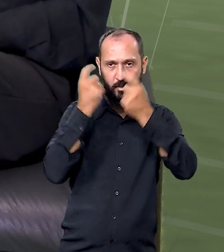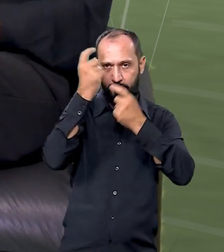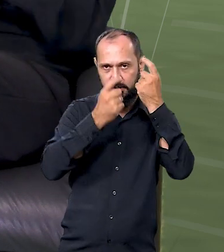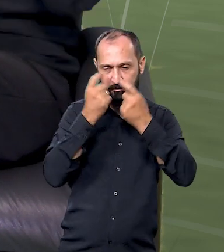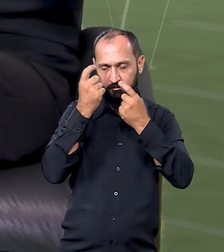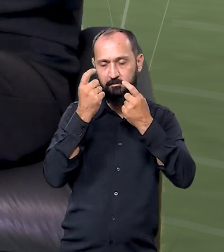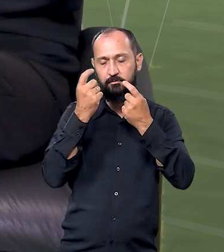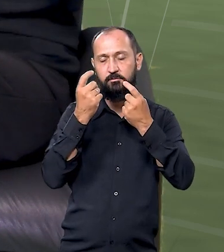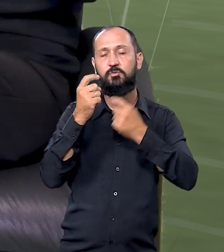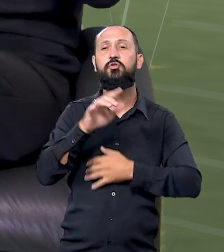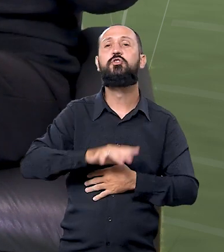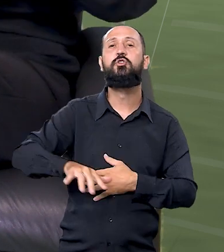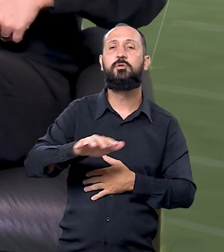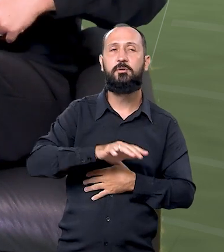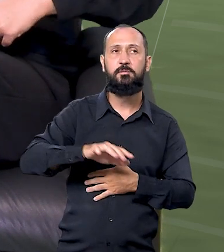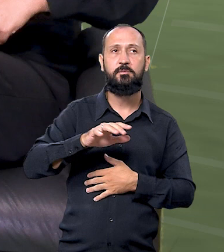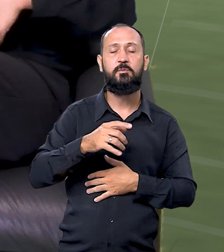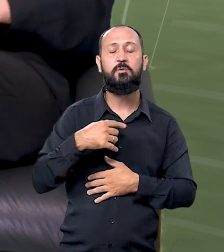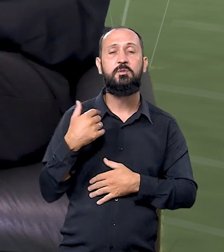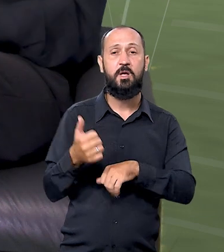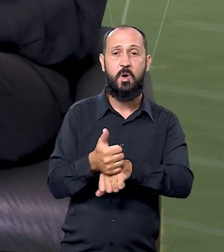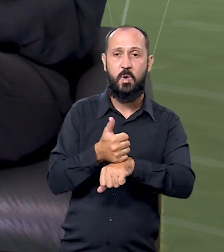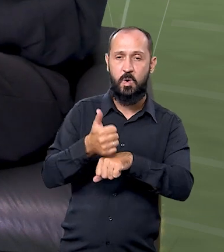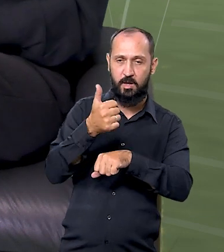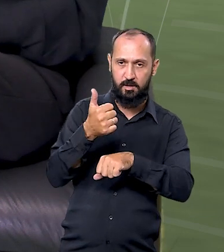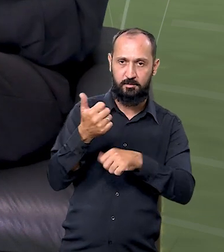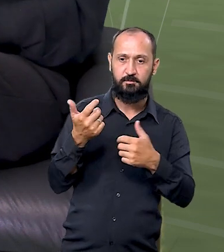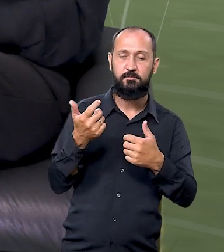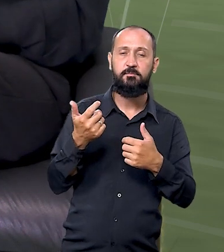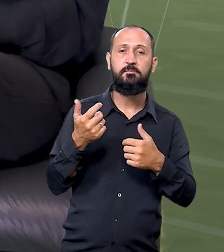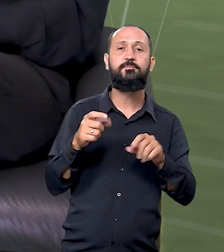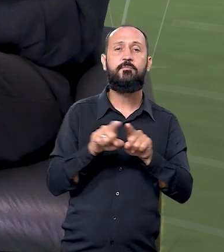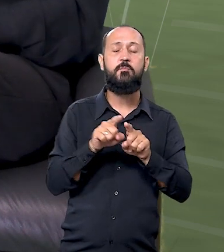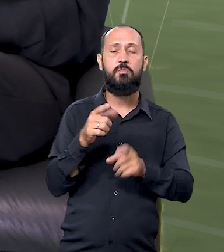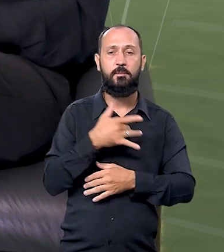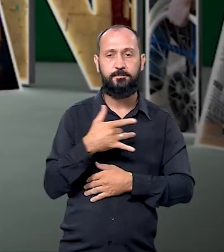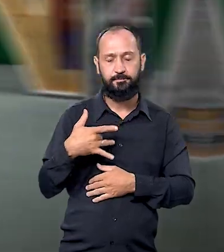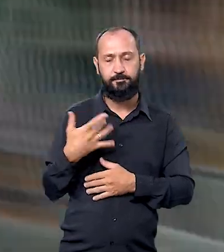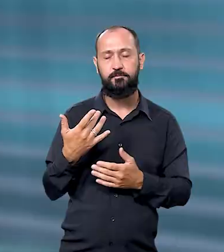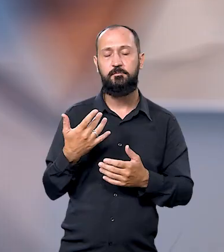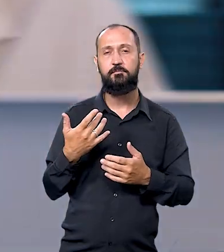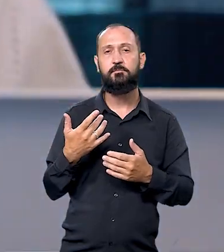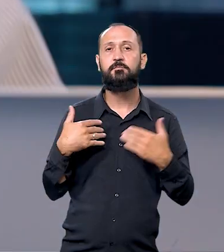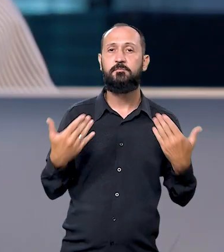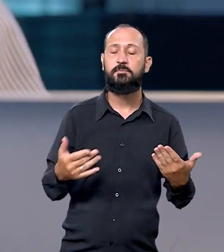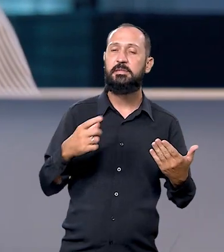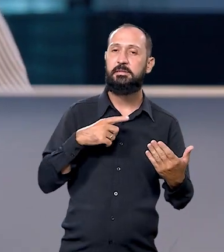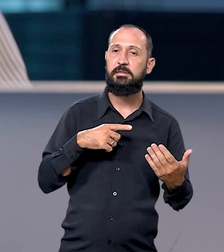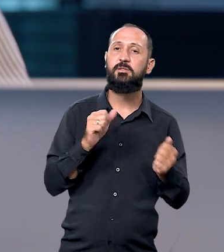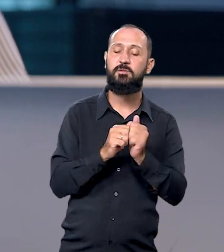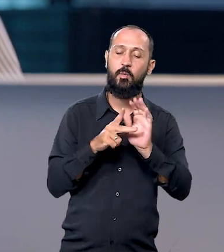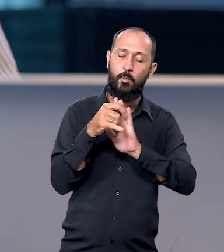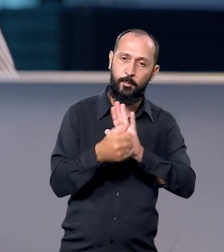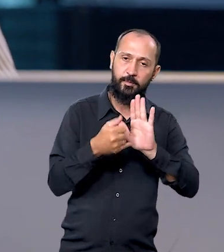uma preocupação geral com a nossa qualidade e também saúde, né? Então,